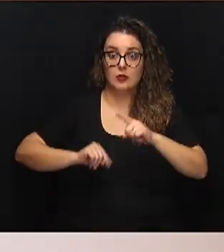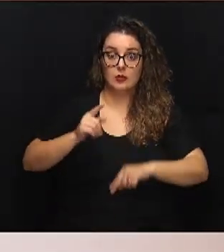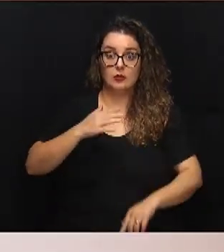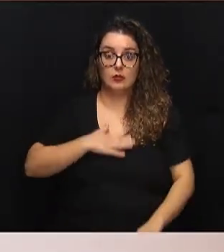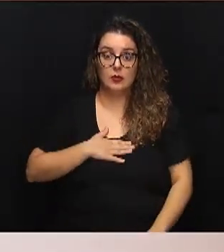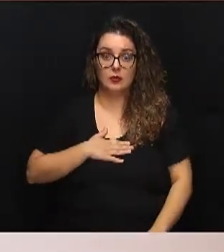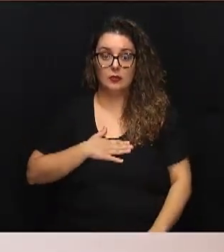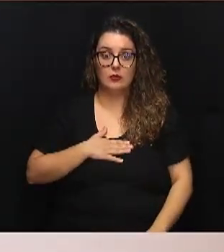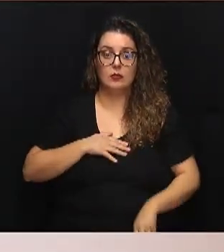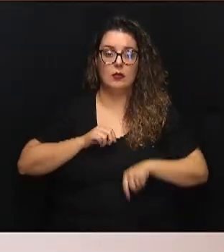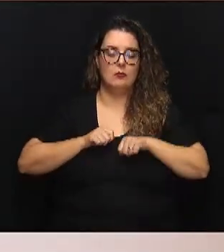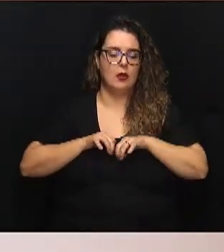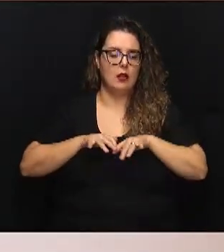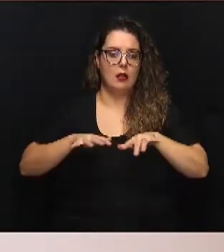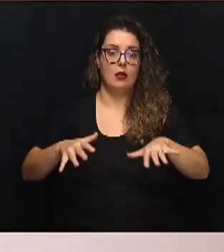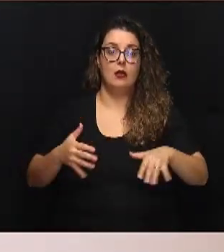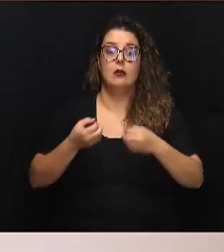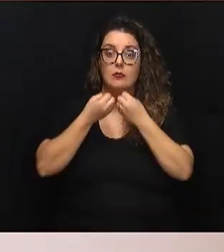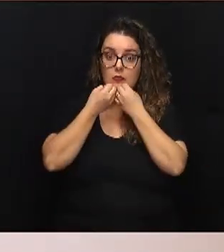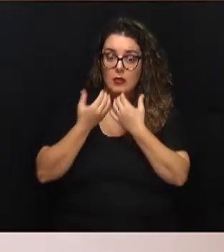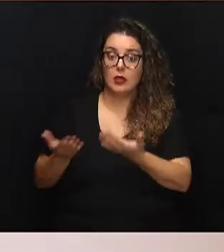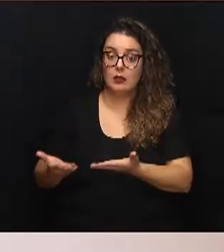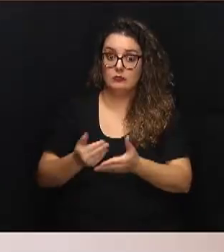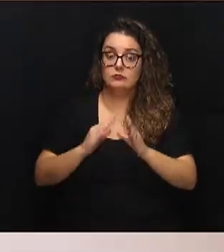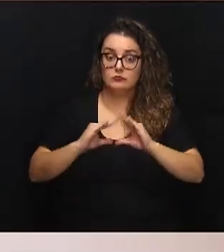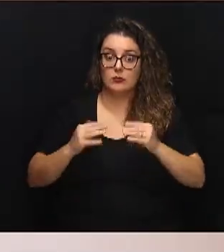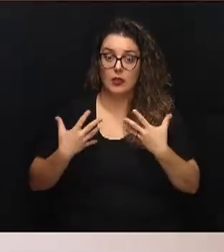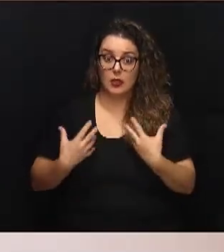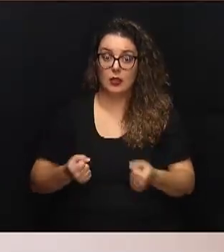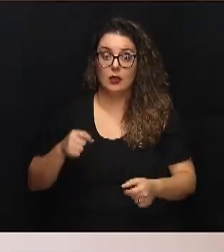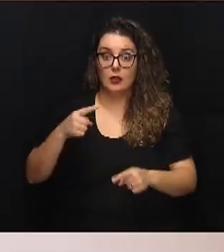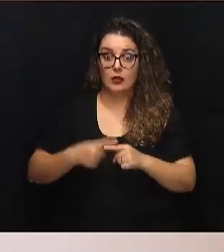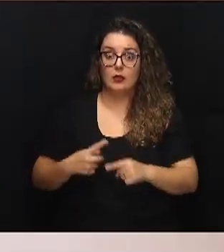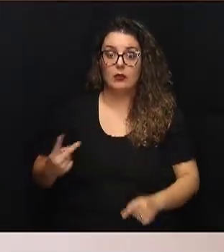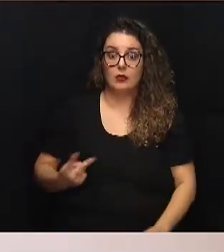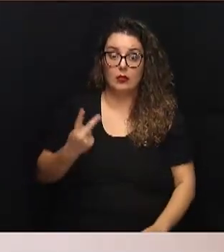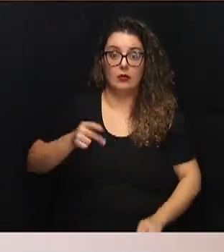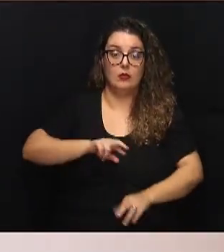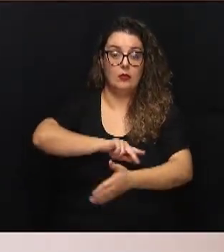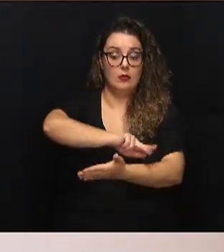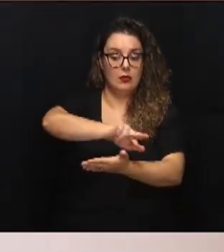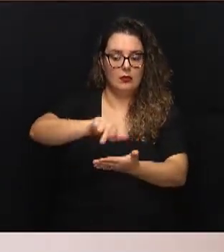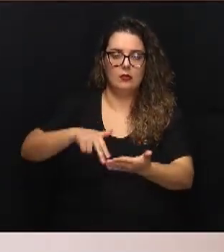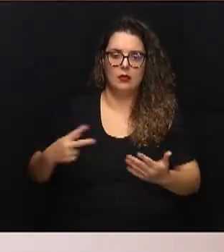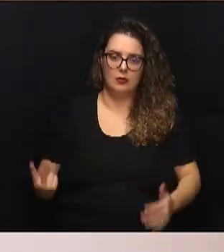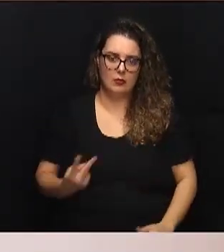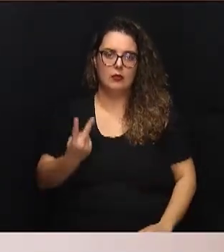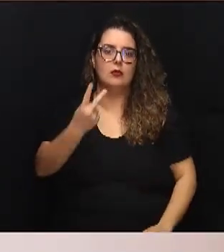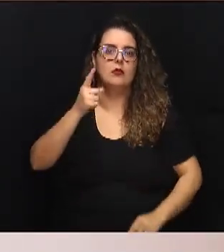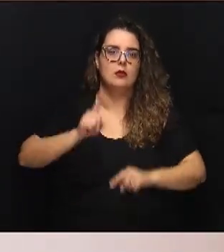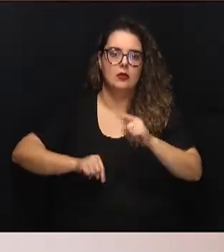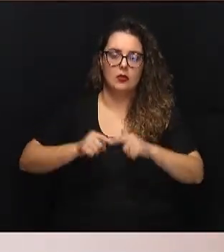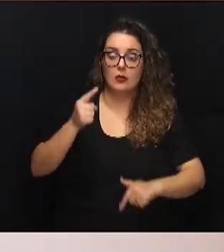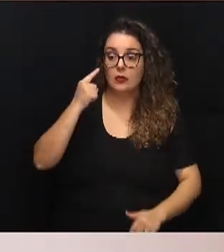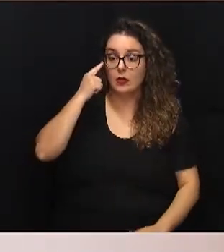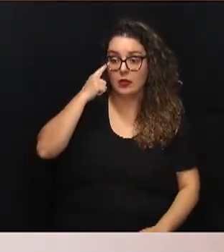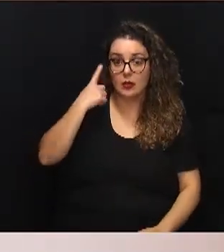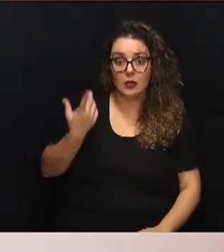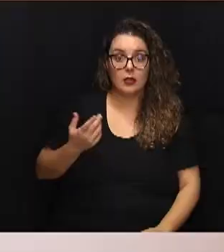han sido muito bem acolhidos, porque aqui valoram essa diversidade. Os produtos